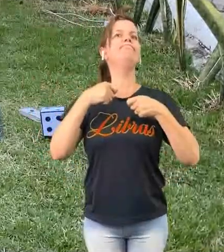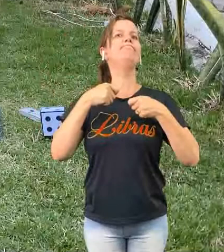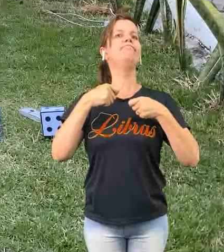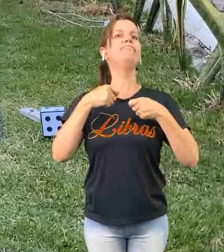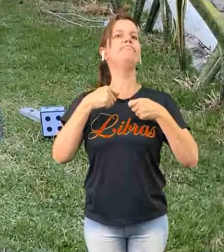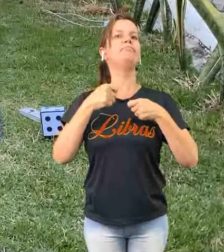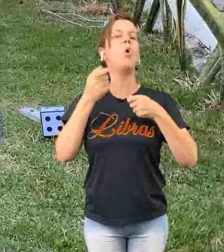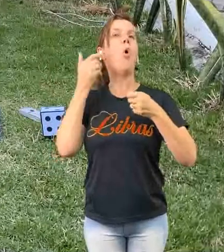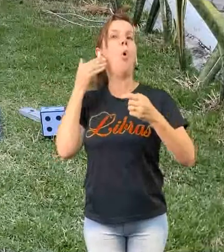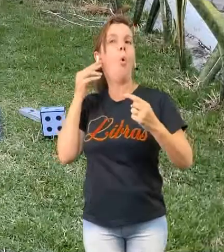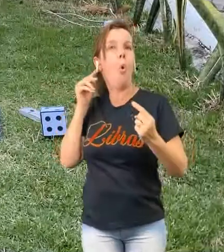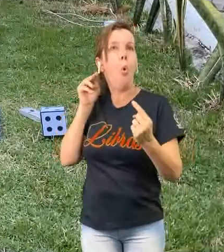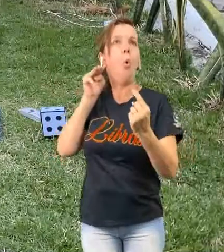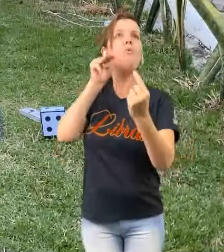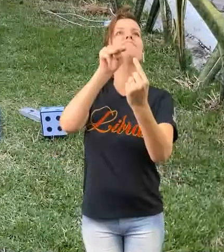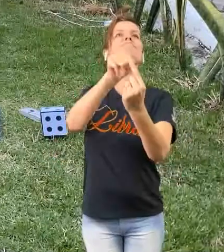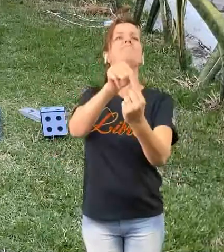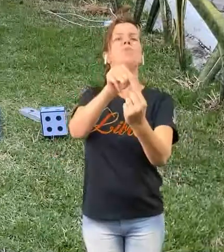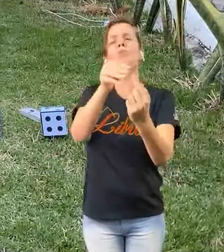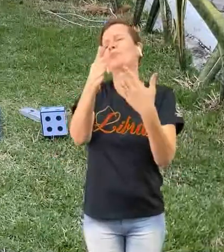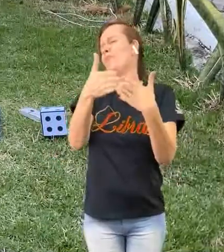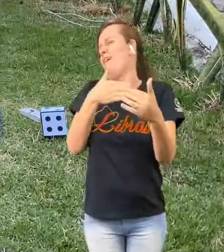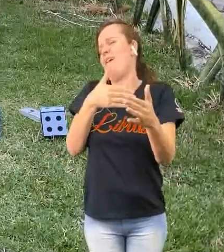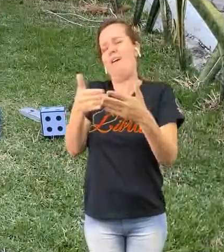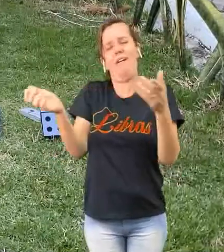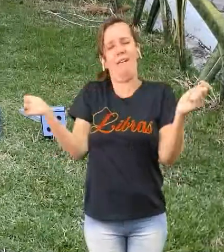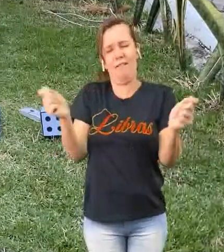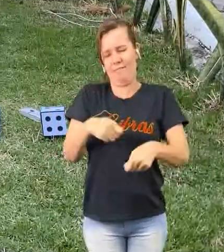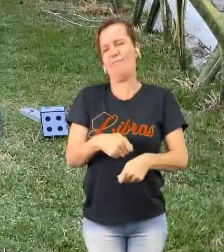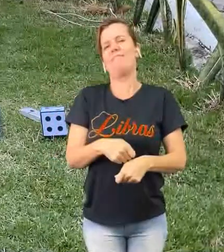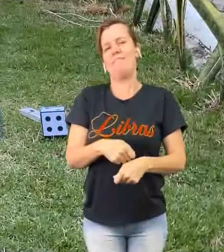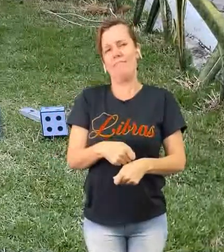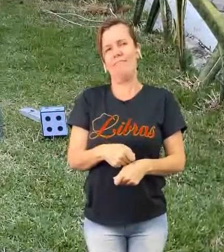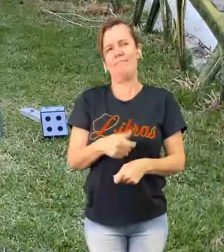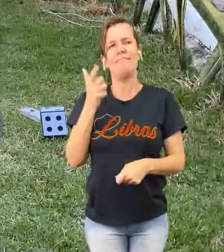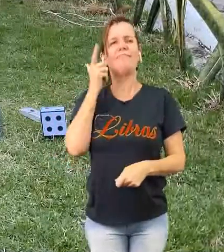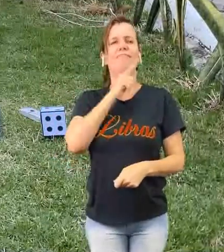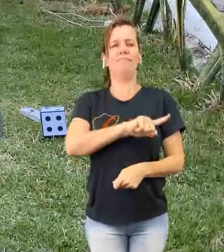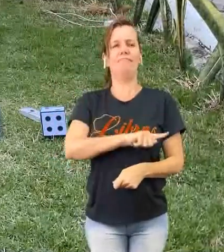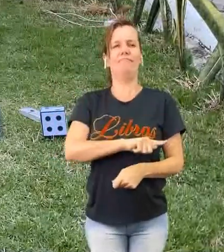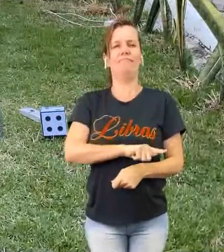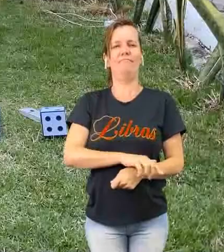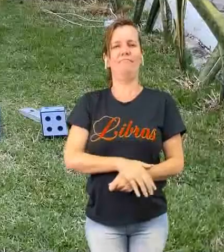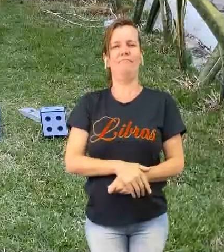e alcançar o que vocês quiserem.